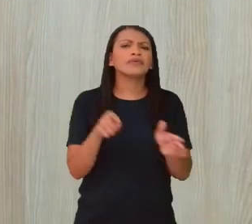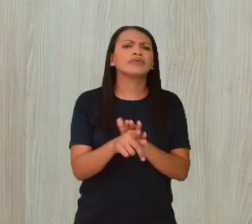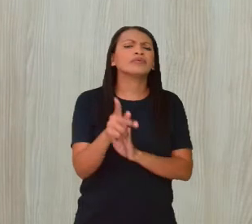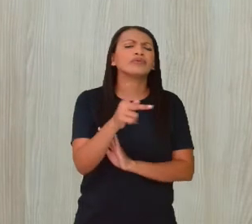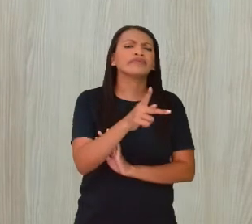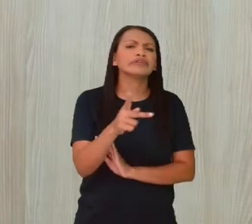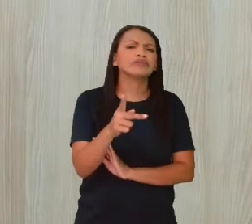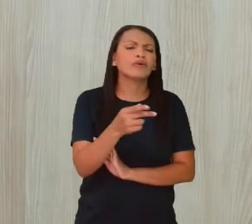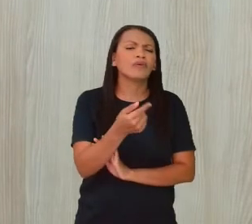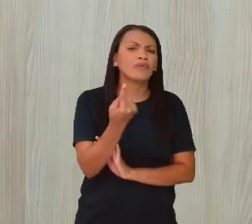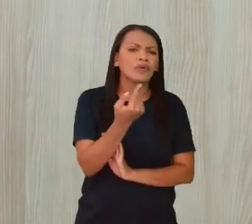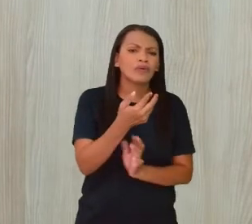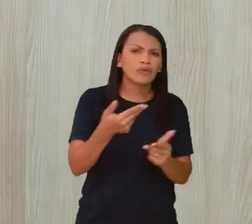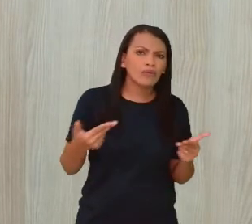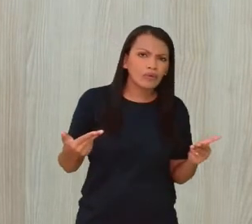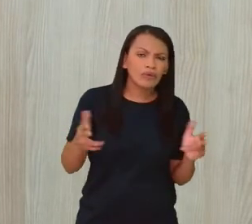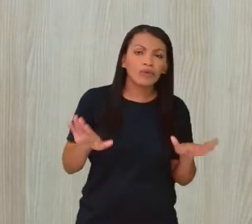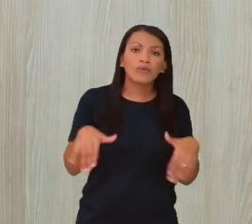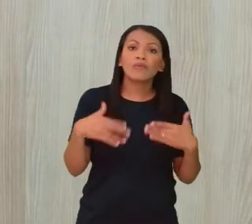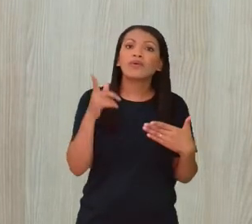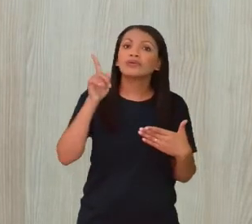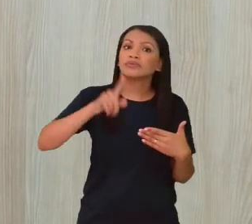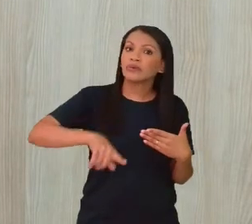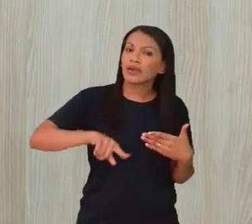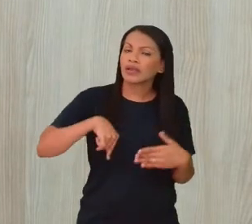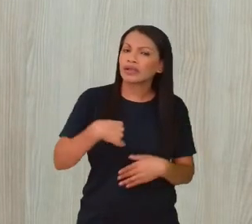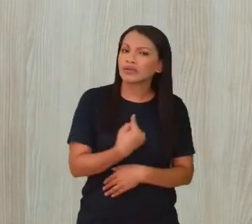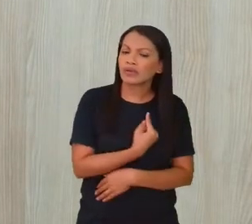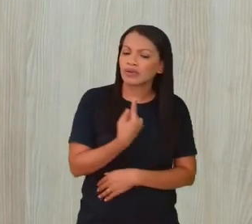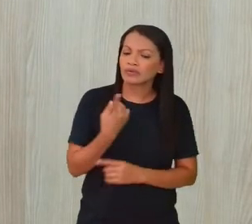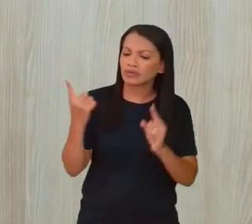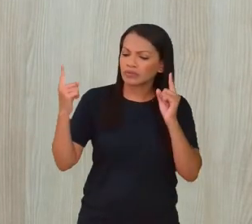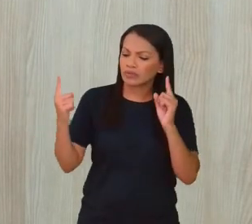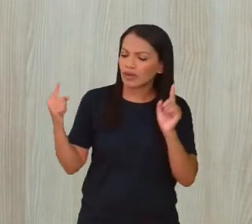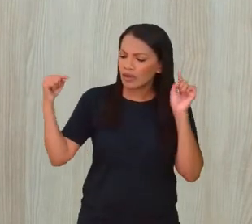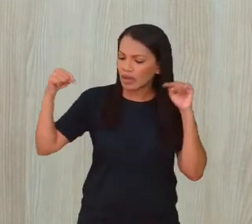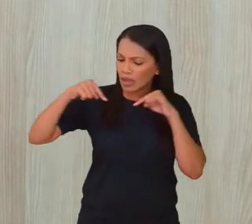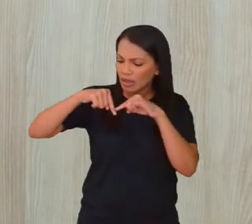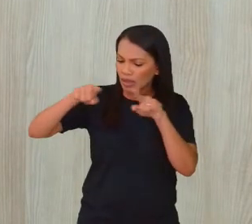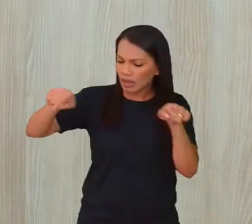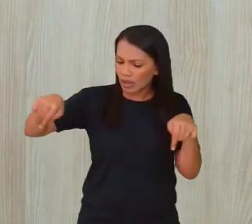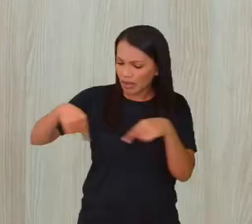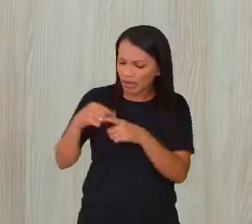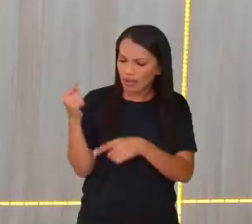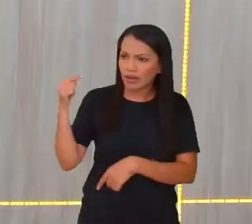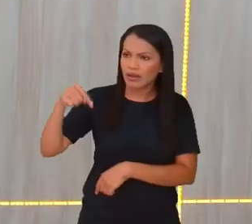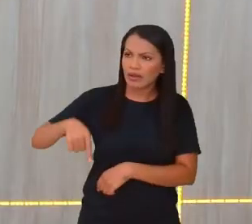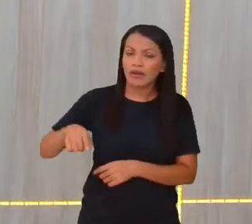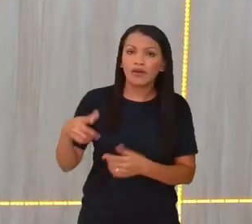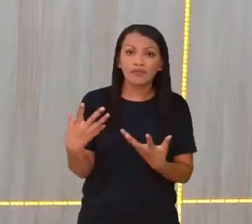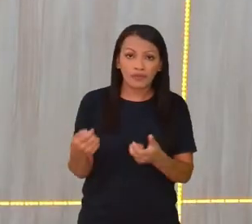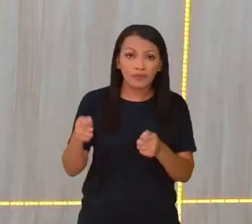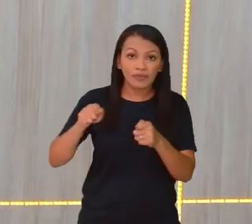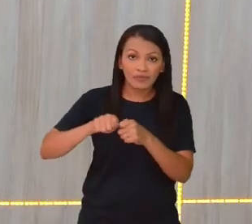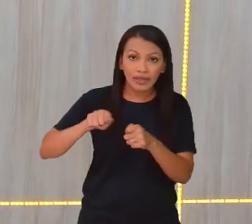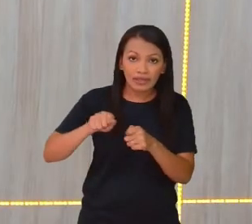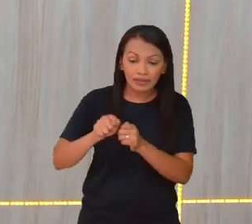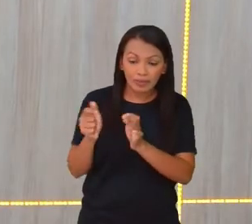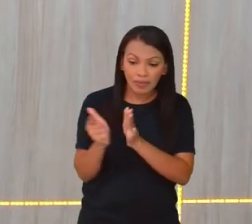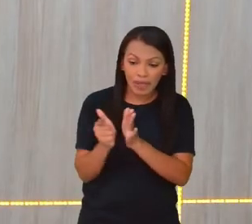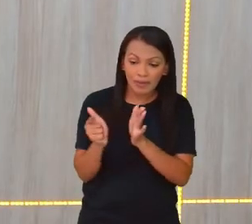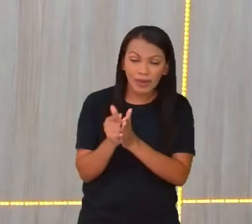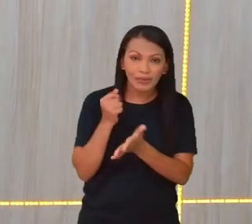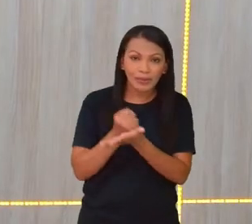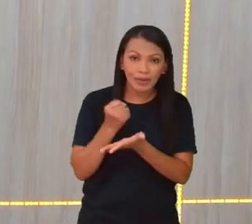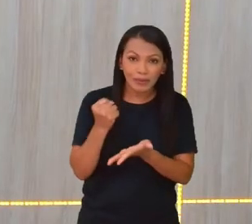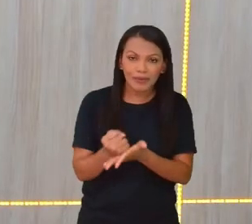uma coisa. Quando é que o nosso tatame vai ser montado? Vou fazer um ofício para pedir esse tatame